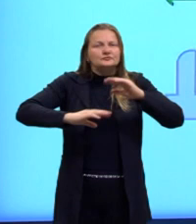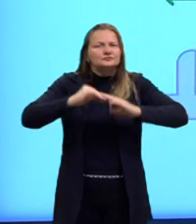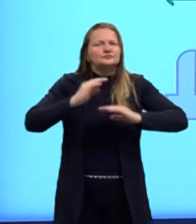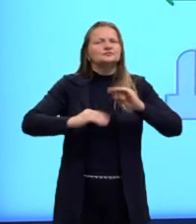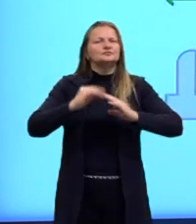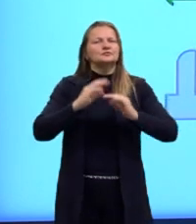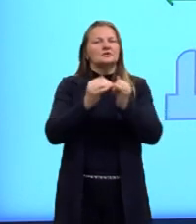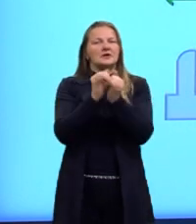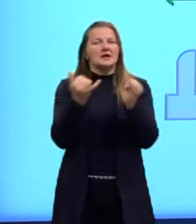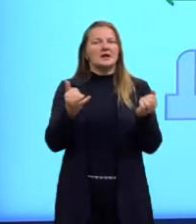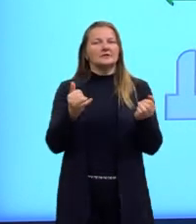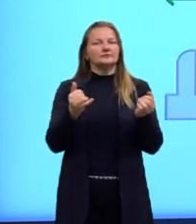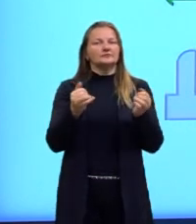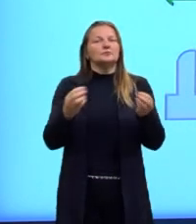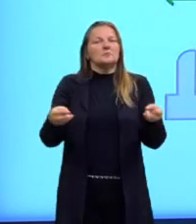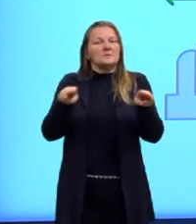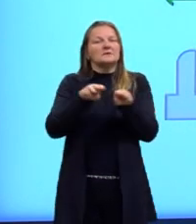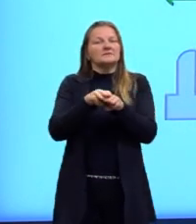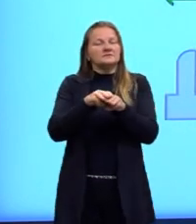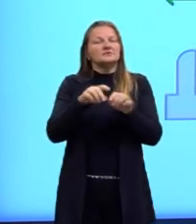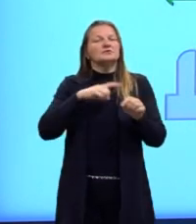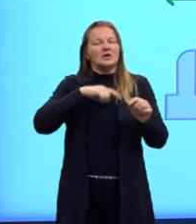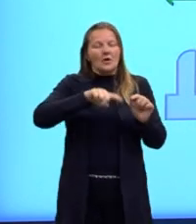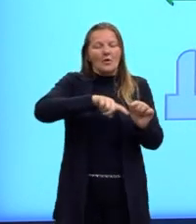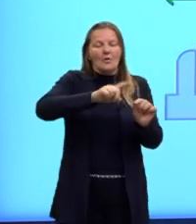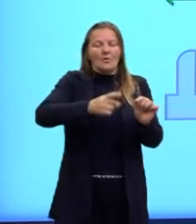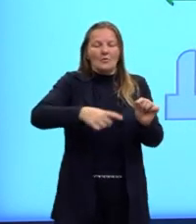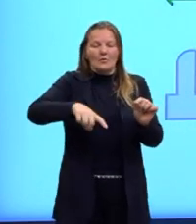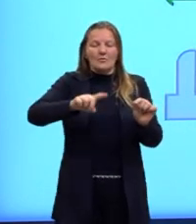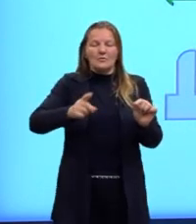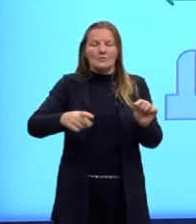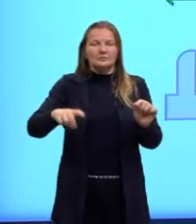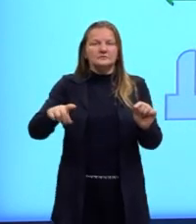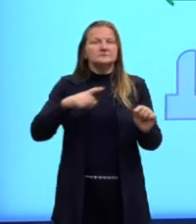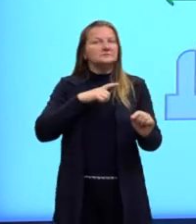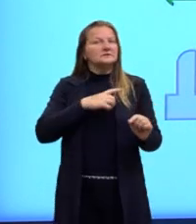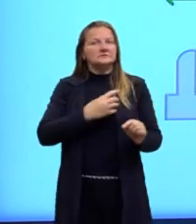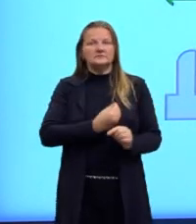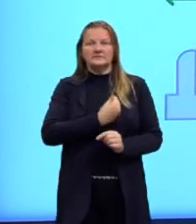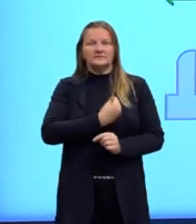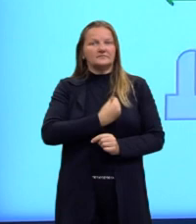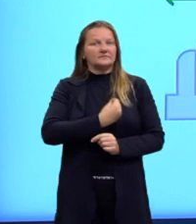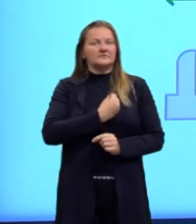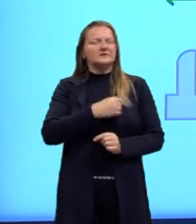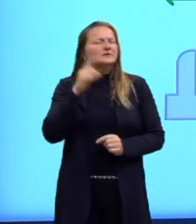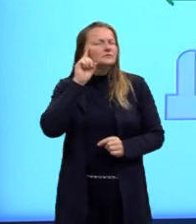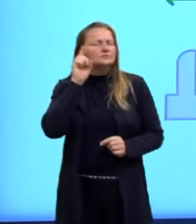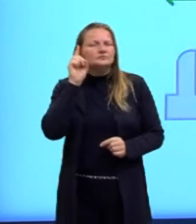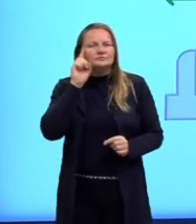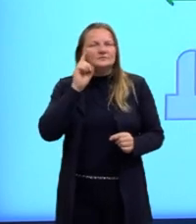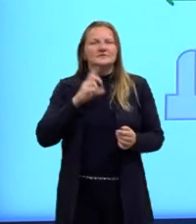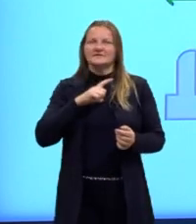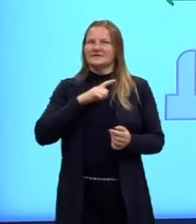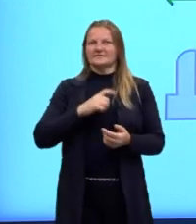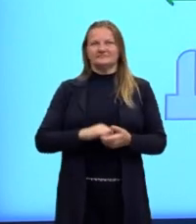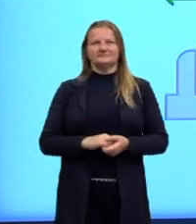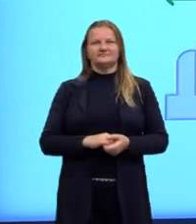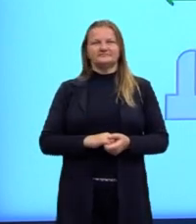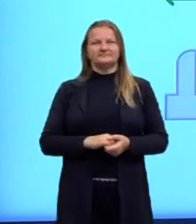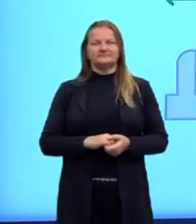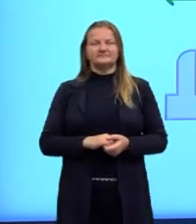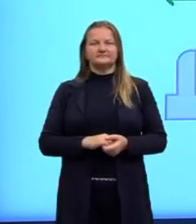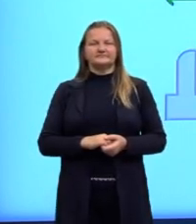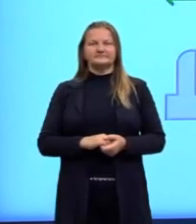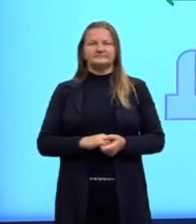do eletromagnetismo são as ondas eletromagnéticas, e elas estão presentes na nossa vida diariamente, né? A gente tem